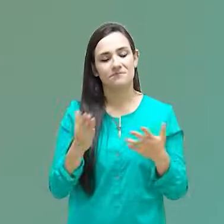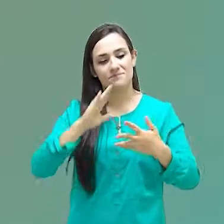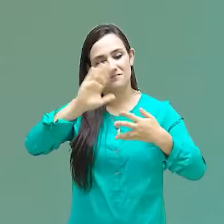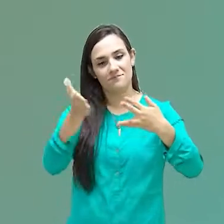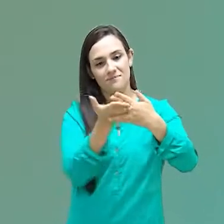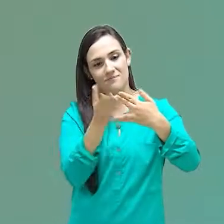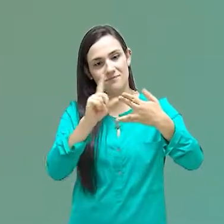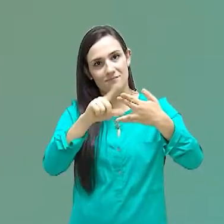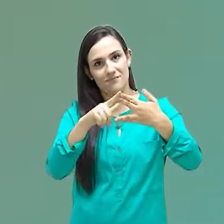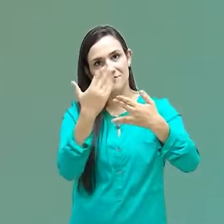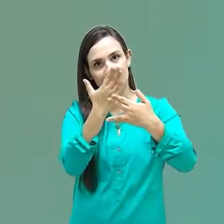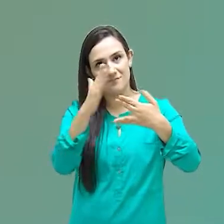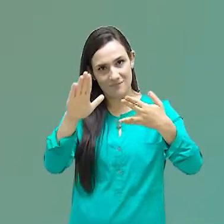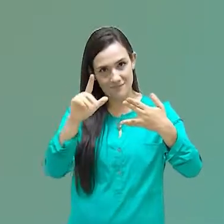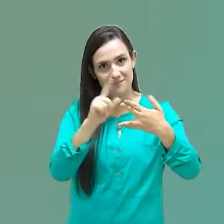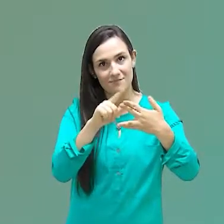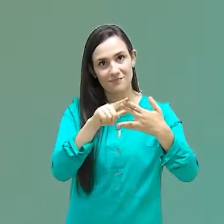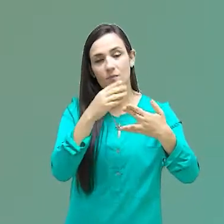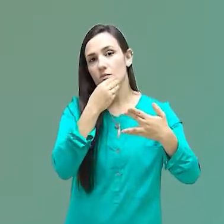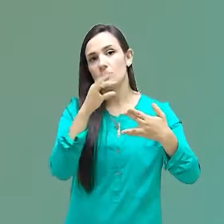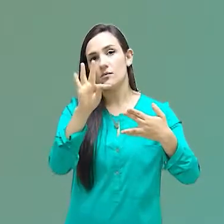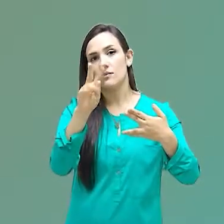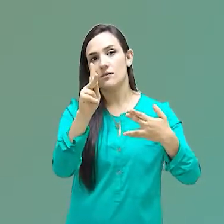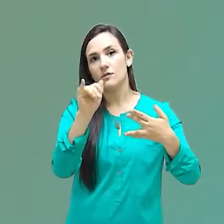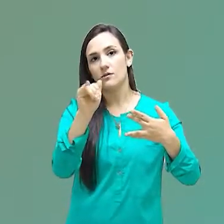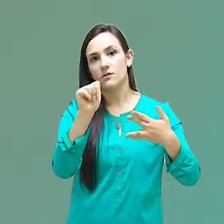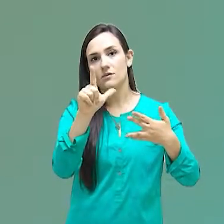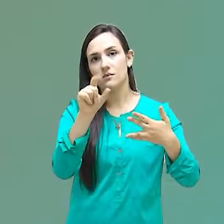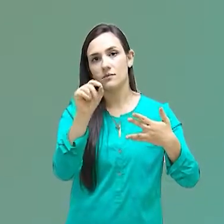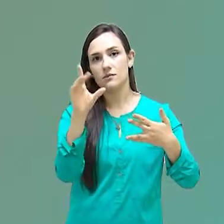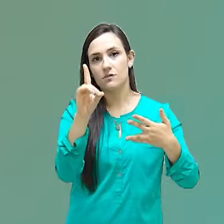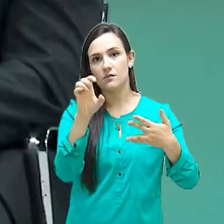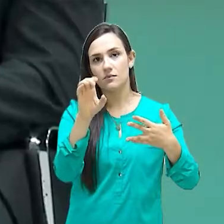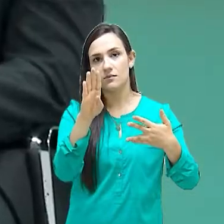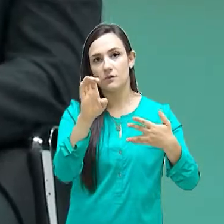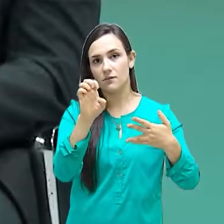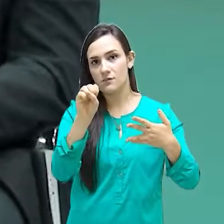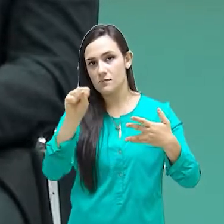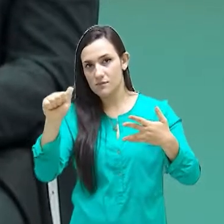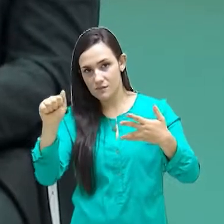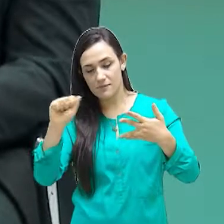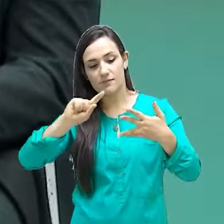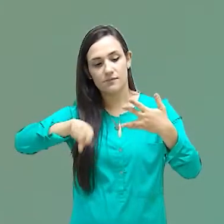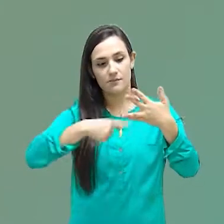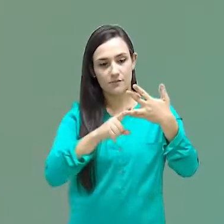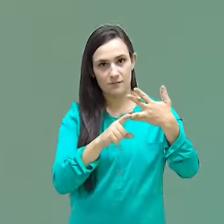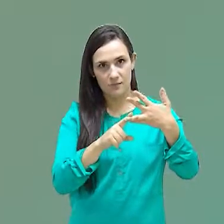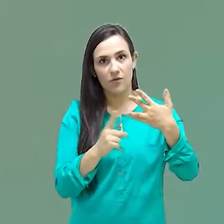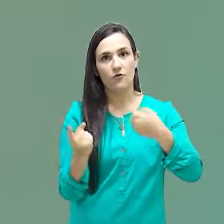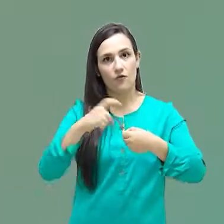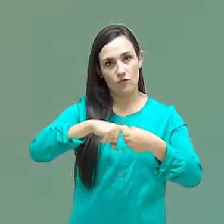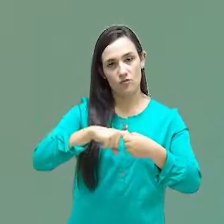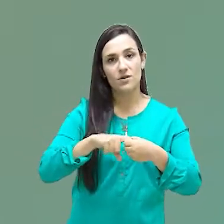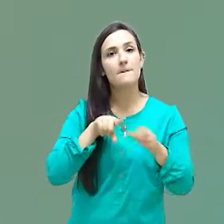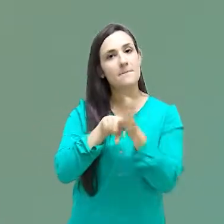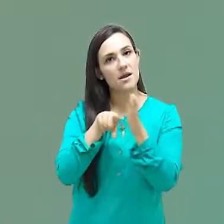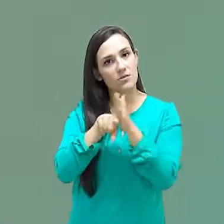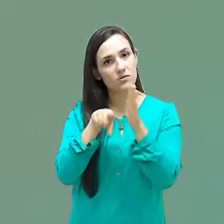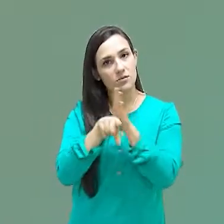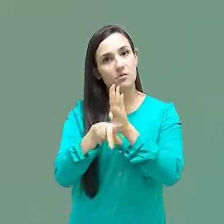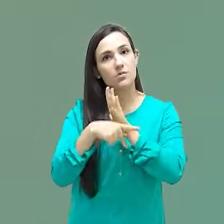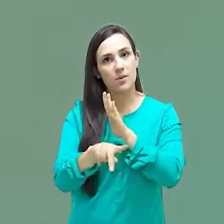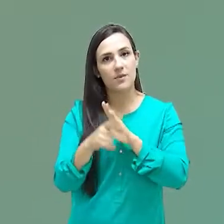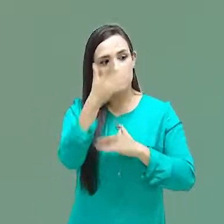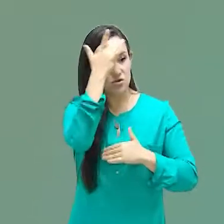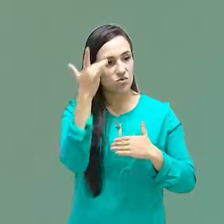agora o primeiro bloco. Nosso entrevistado de hoje é o Tiago Debeza, que é consultor legislativo. A gente volta no segundo bloco com